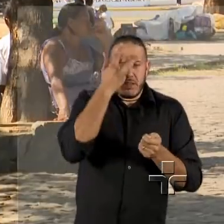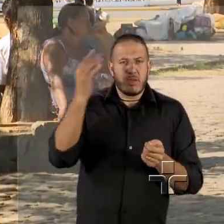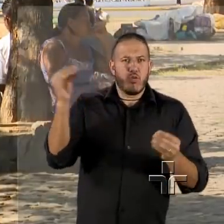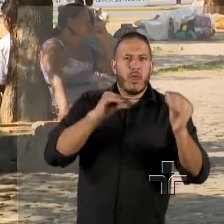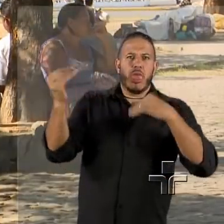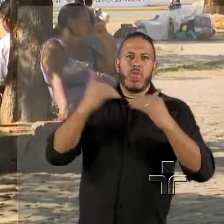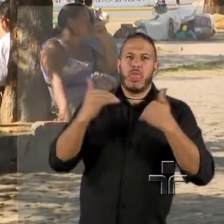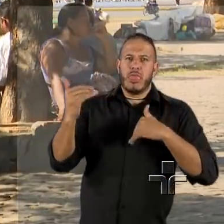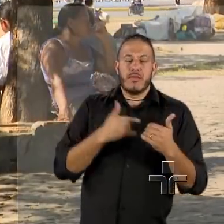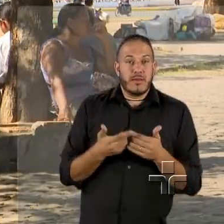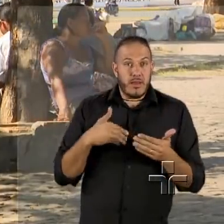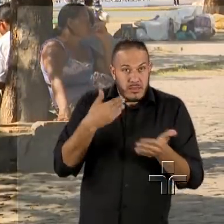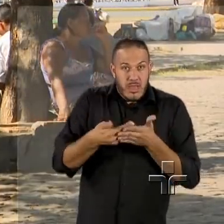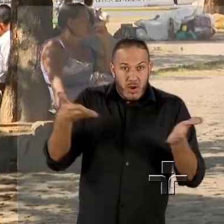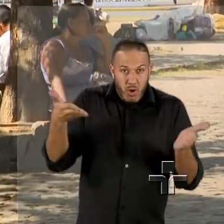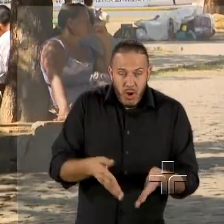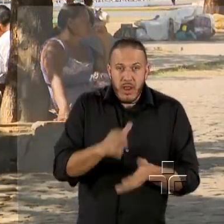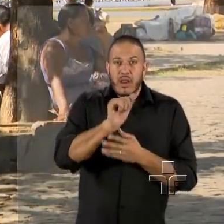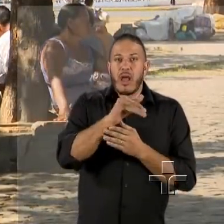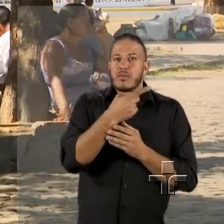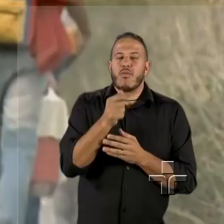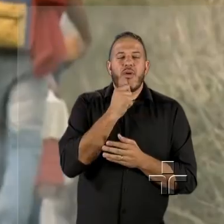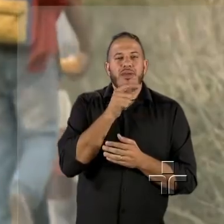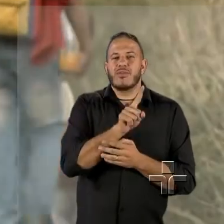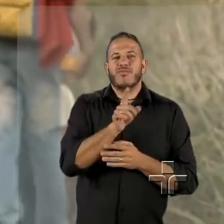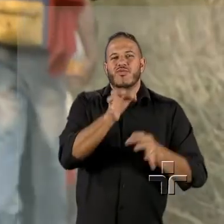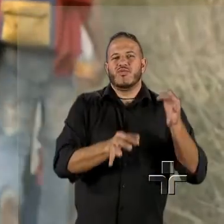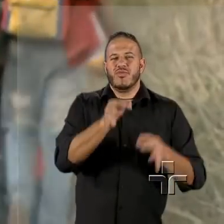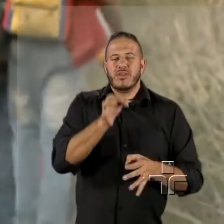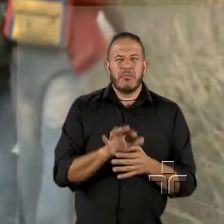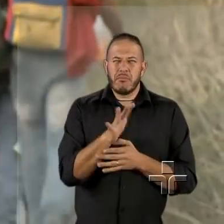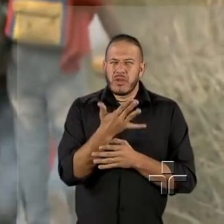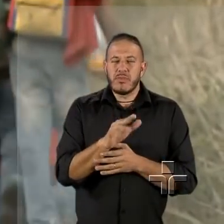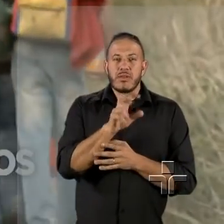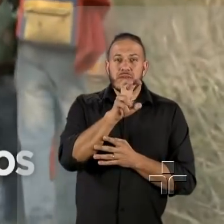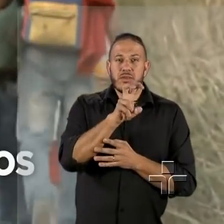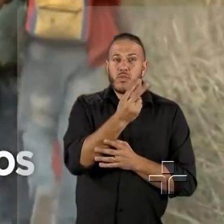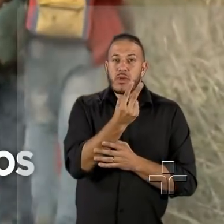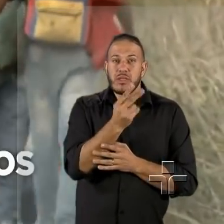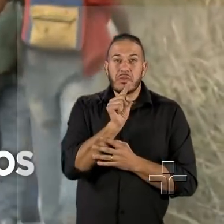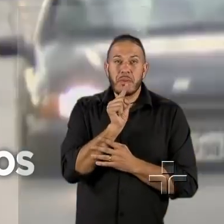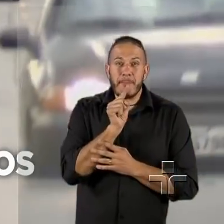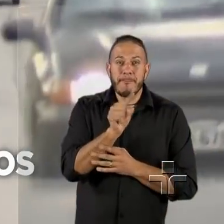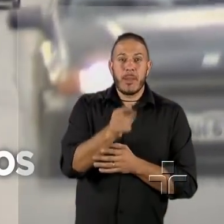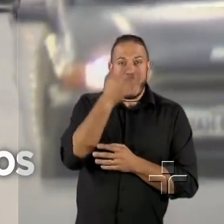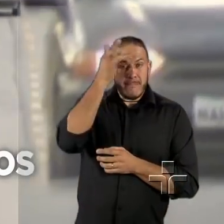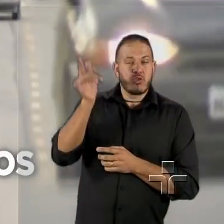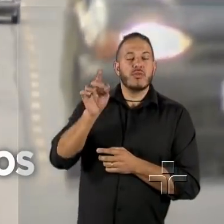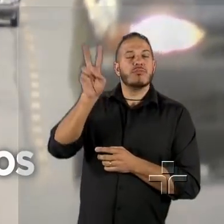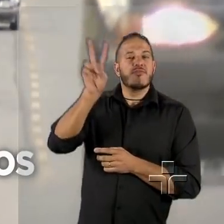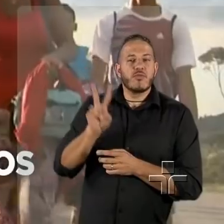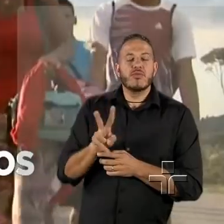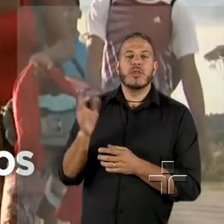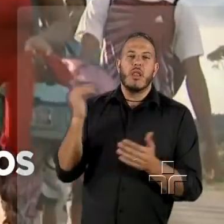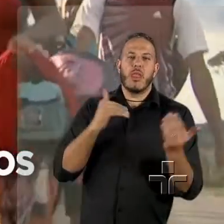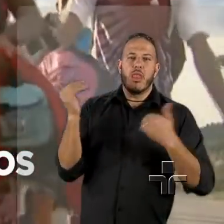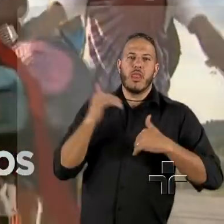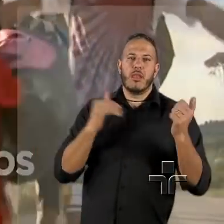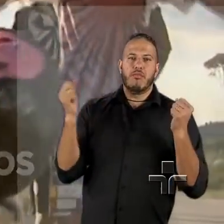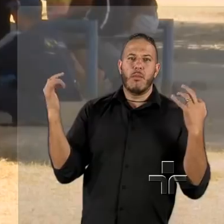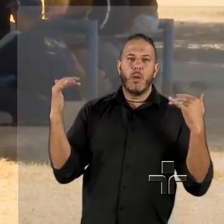visita a Roraima, o presidente Michel Temer sancionou uma lei que estabelece ações de assistência emergencial a imigrantes que